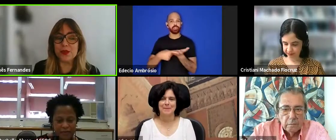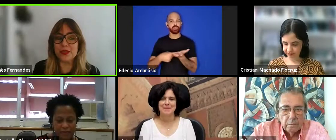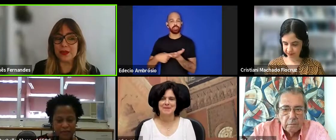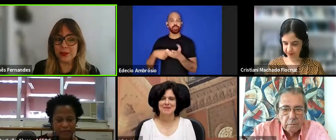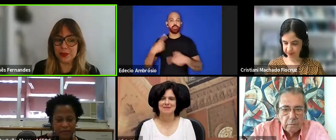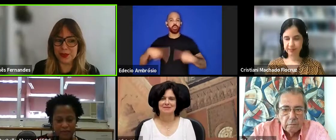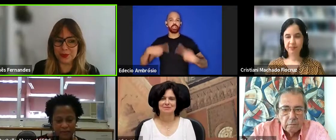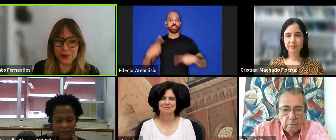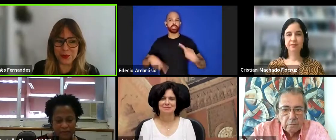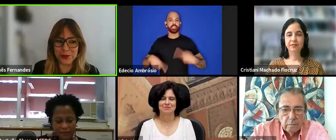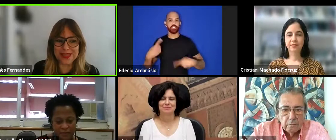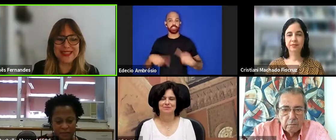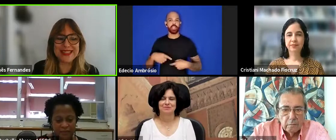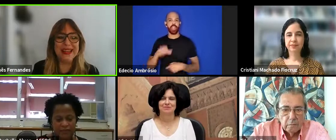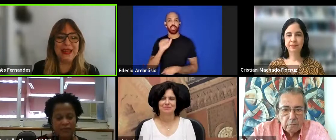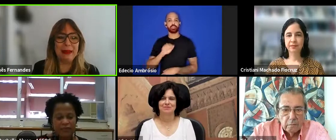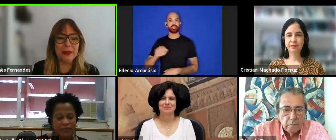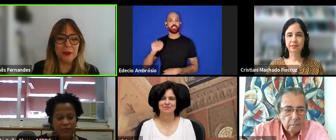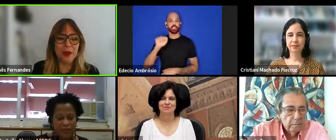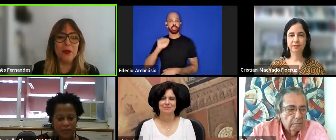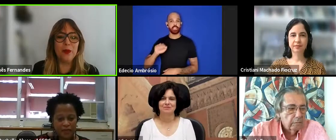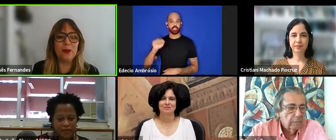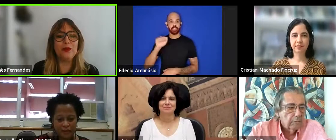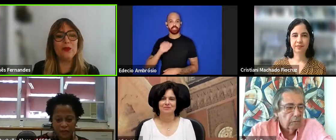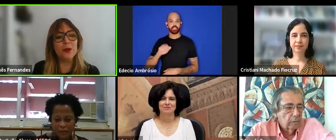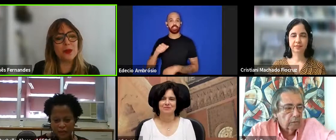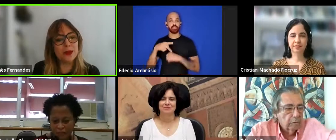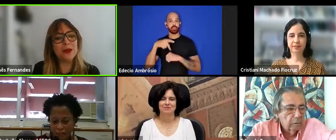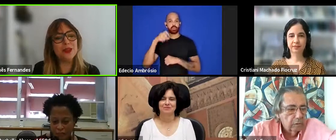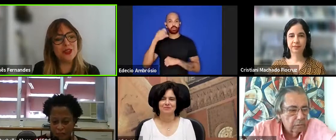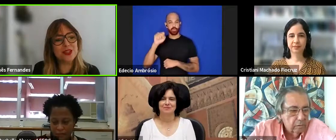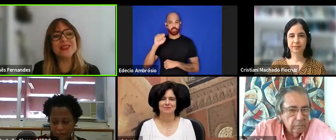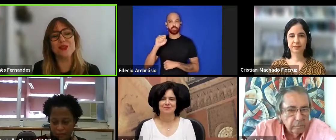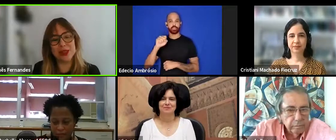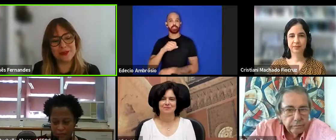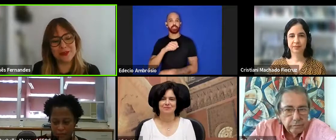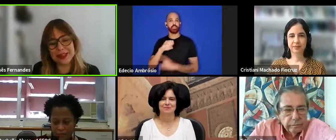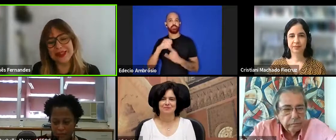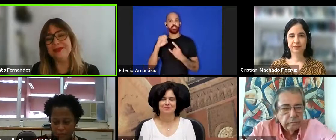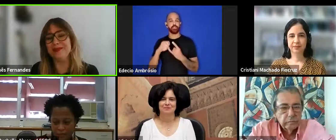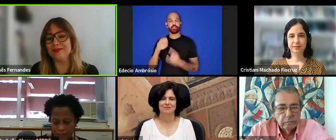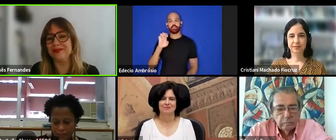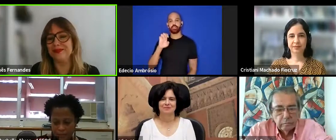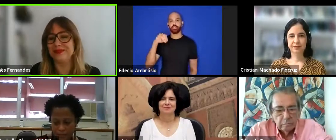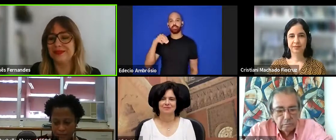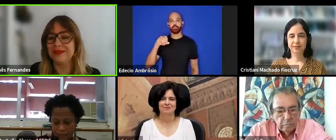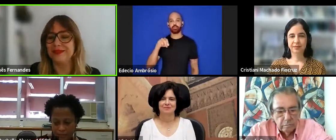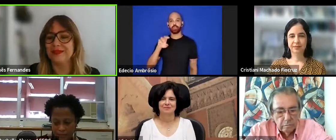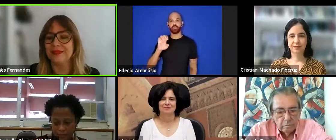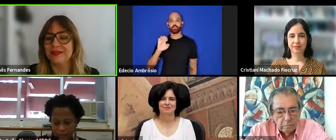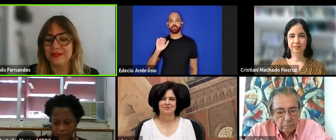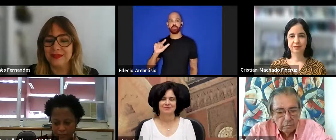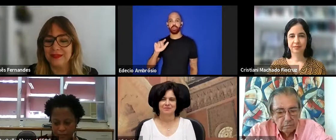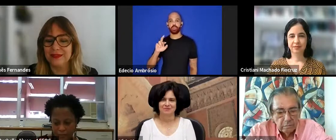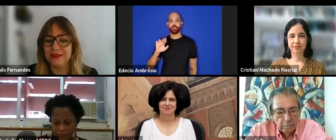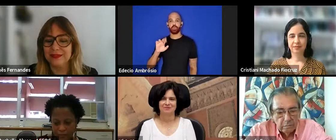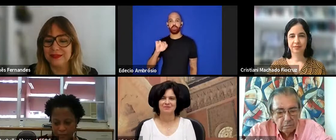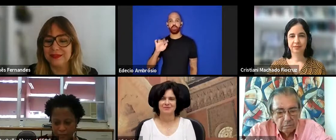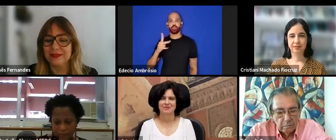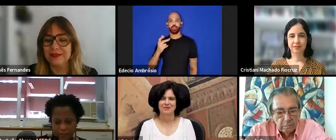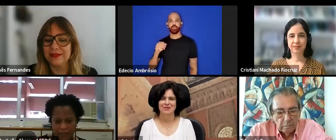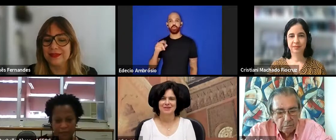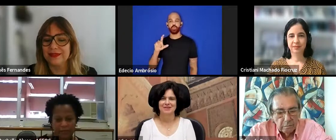Associação dos Pós-Graduandos da Fiocruz, Emanuel Rodolfo Moura Batista de Oliveira. Bom